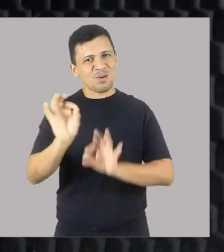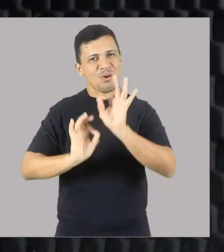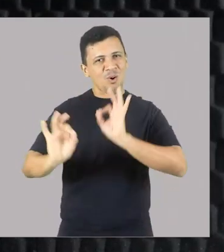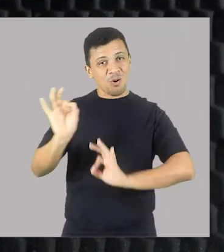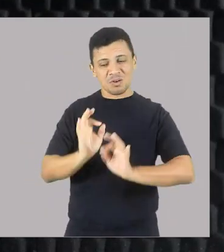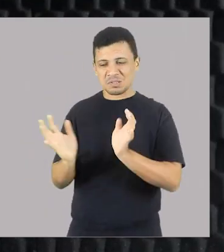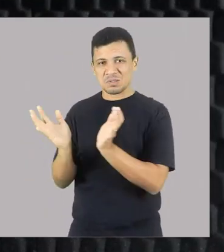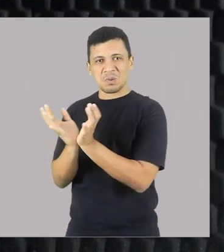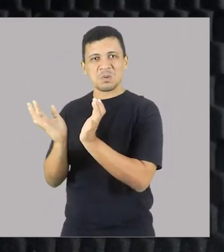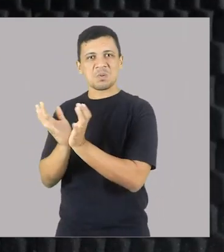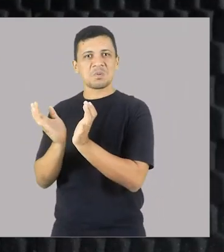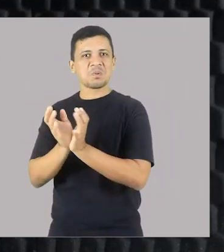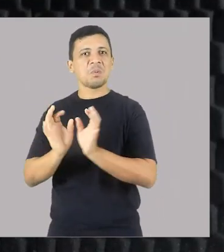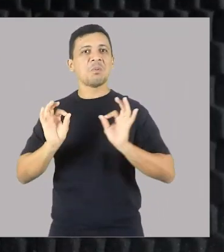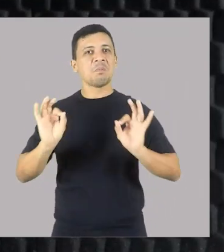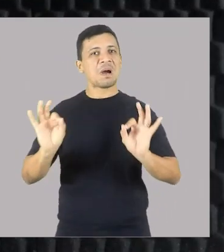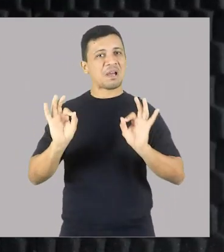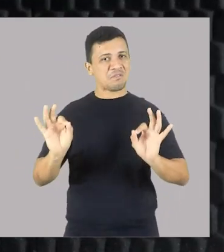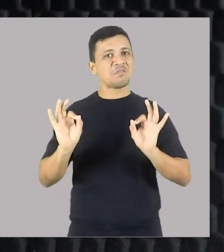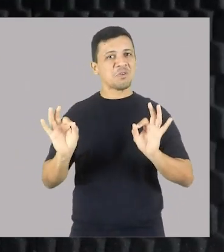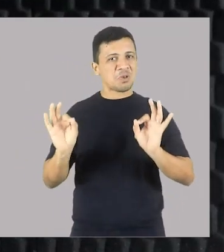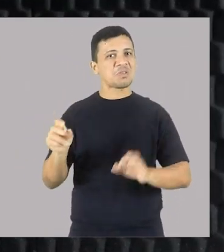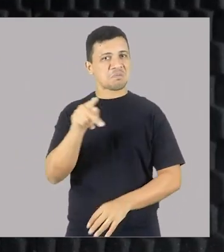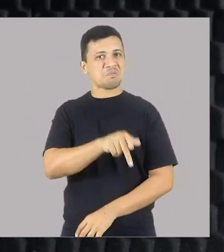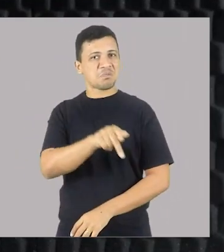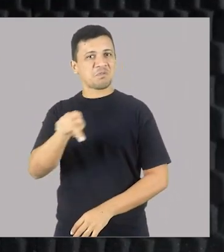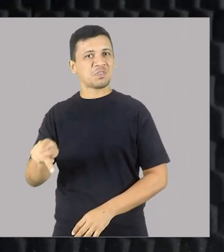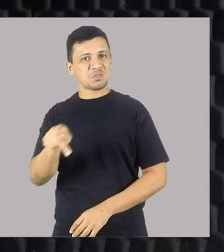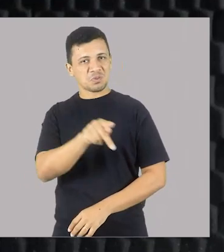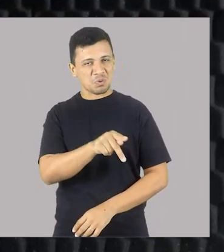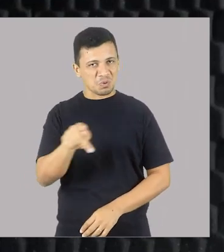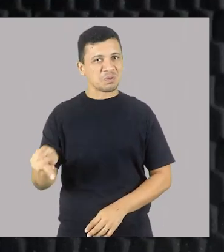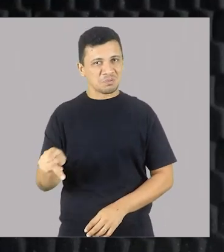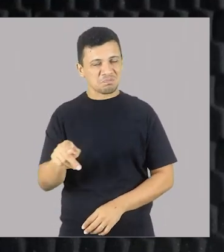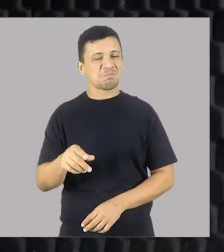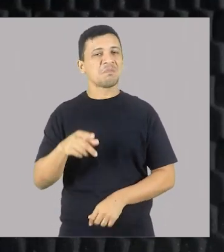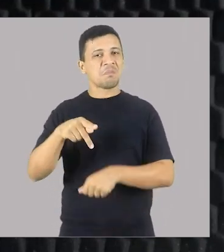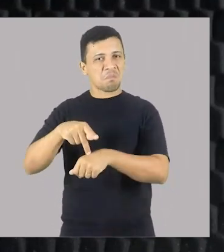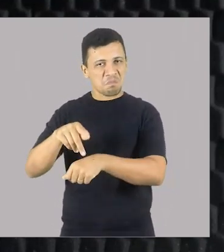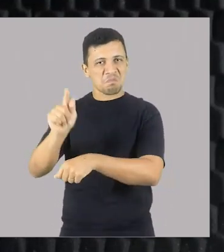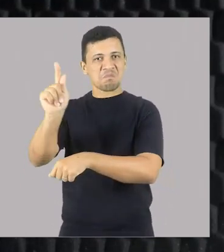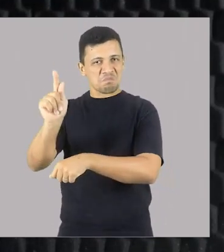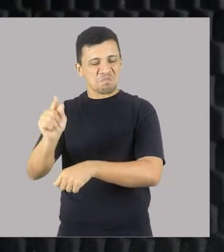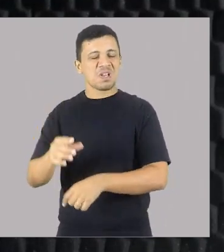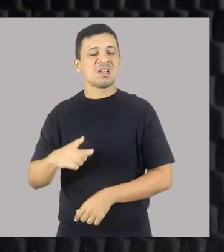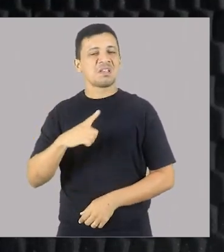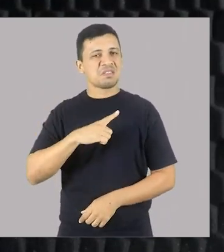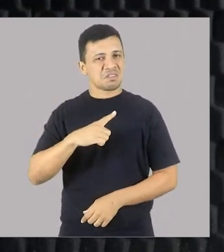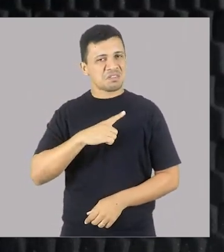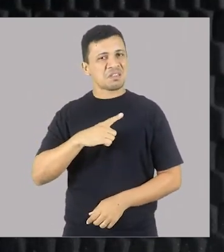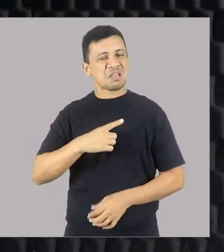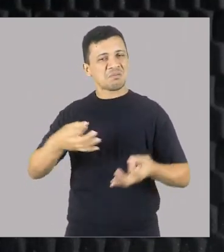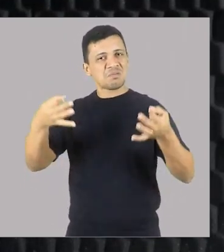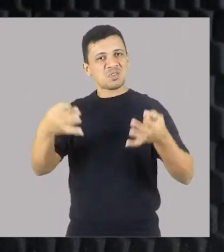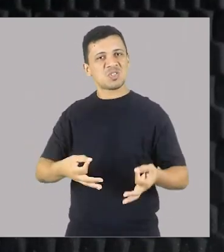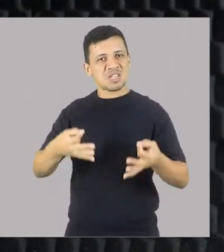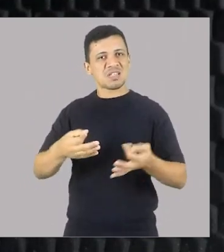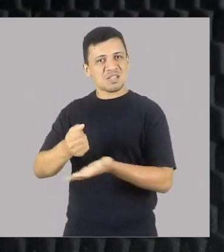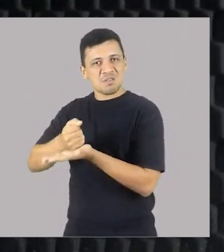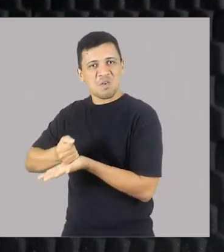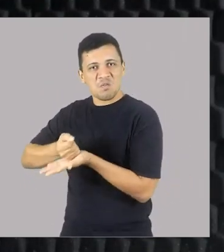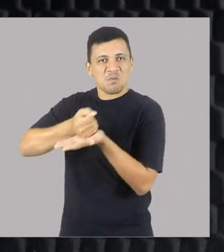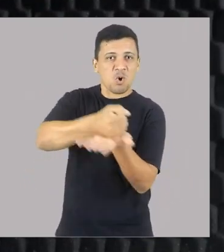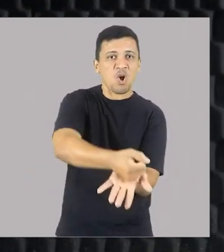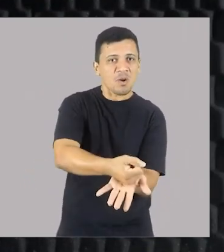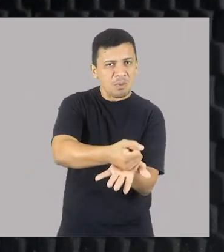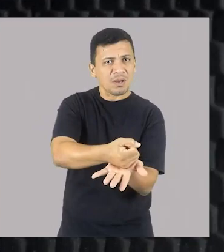equipe maravilhosa aí de professores especializados, professores que com certeza vão colaborar não só com as